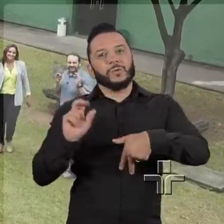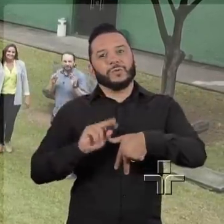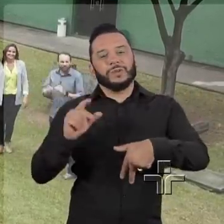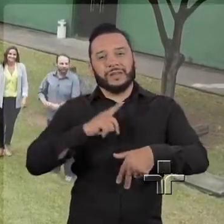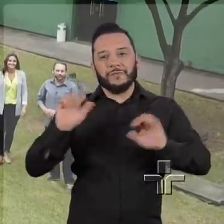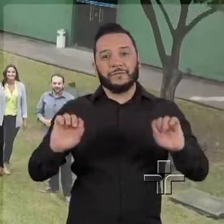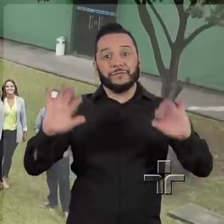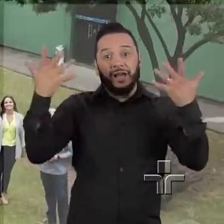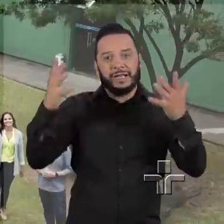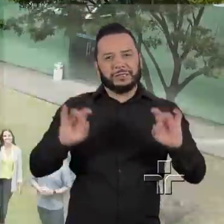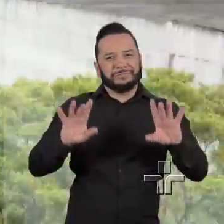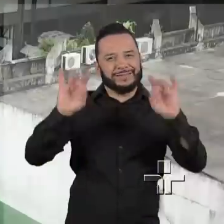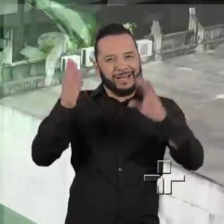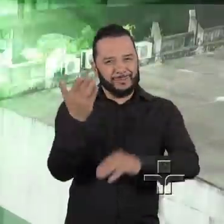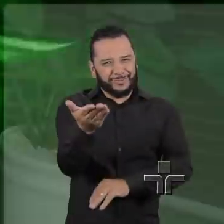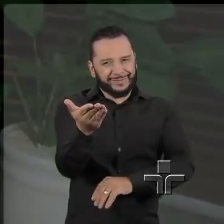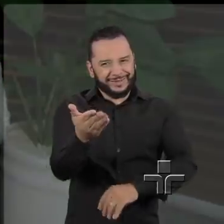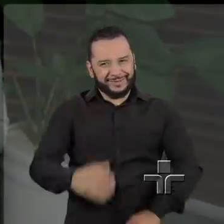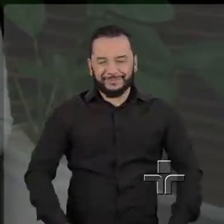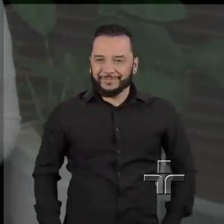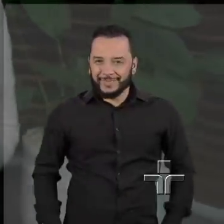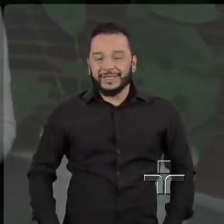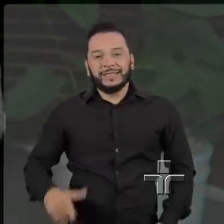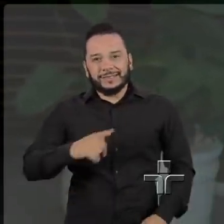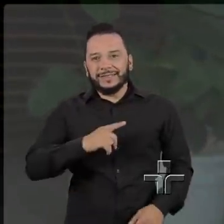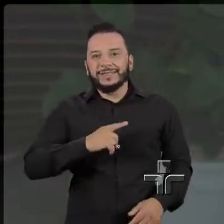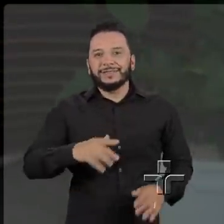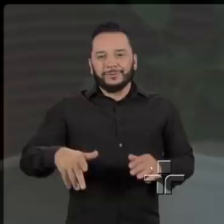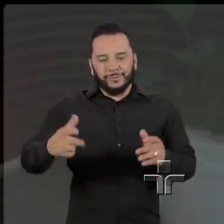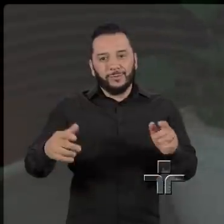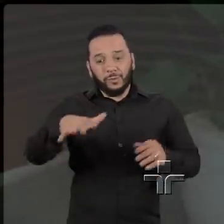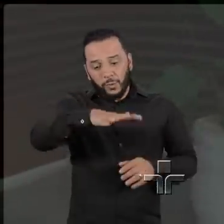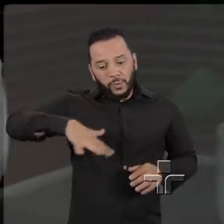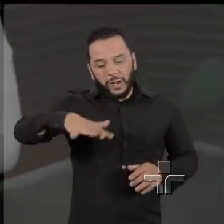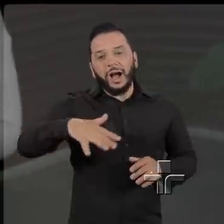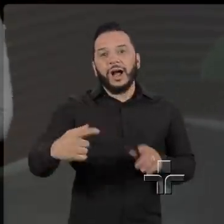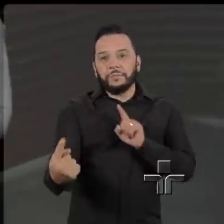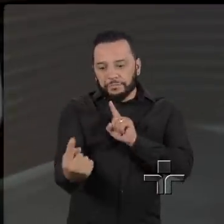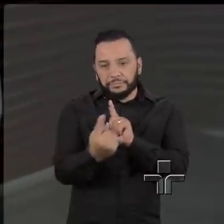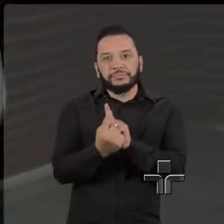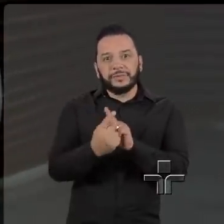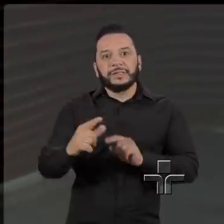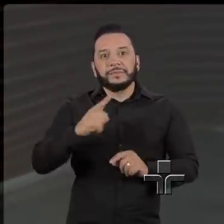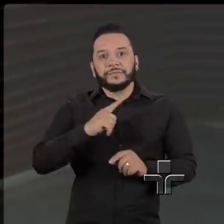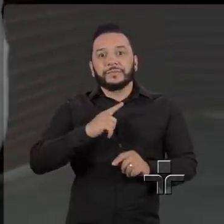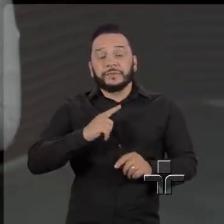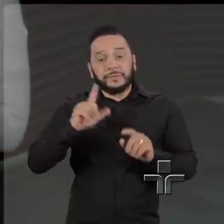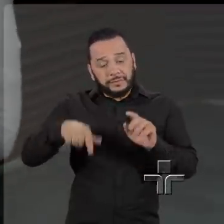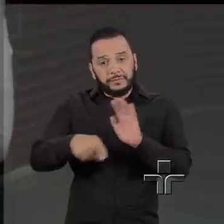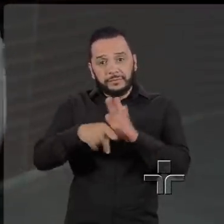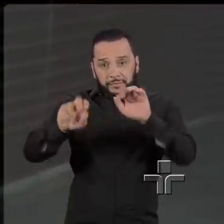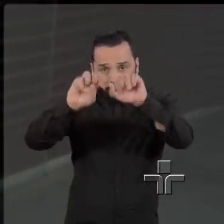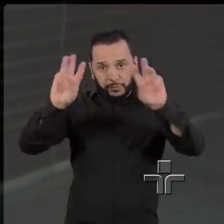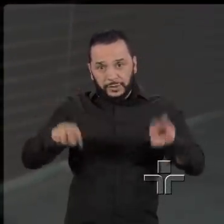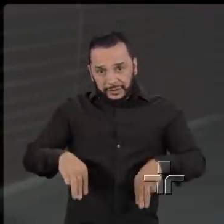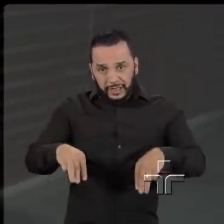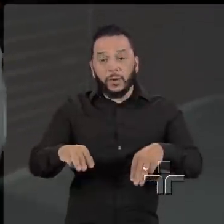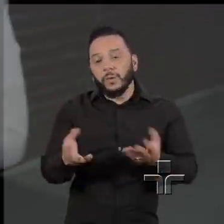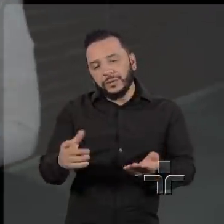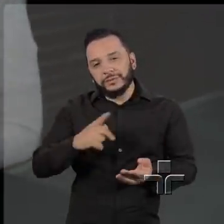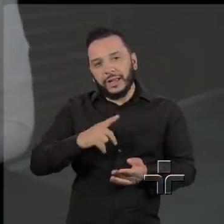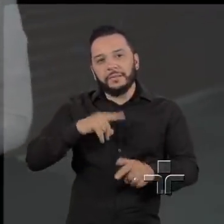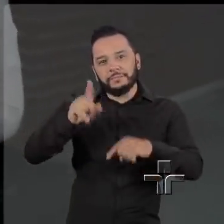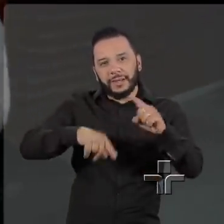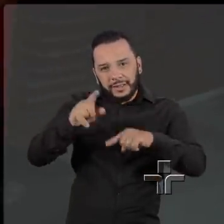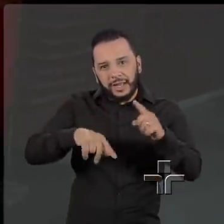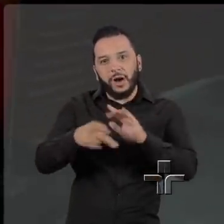uma festa muito especial. A recepção da Fundação Padre Anchieta vai se transformar em um museu com peças e objetos do